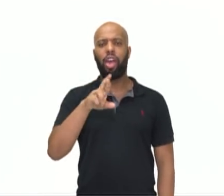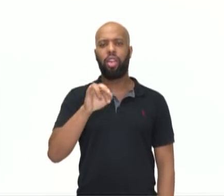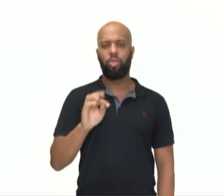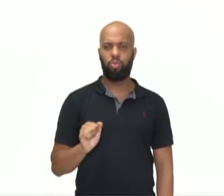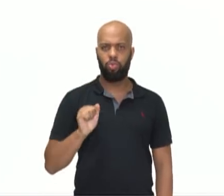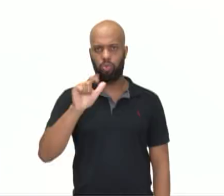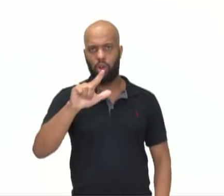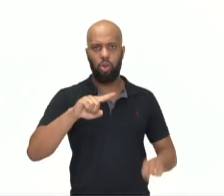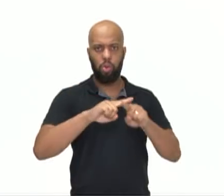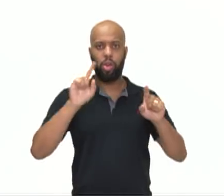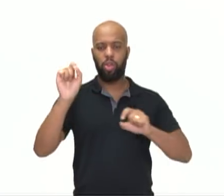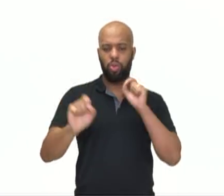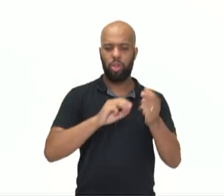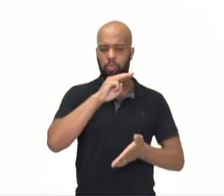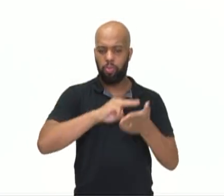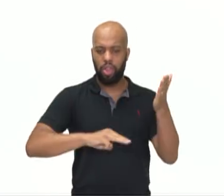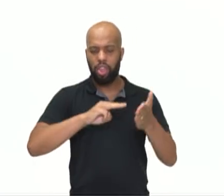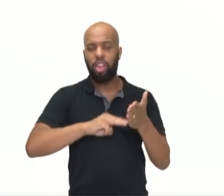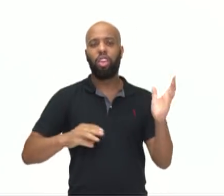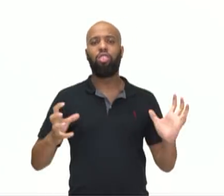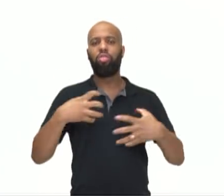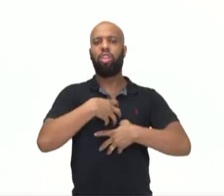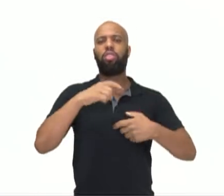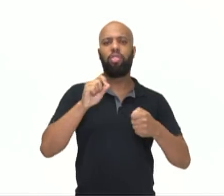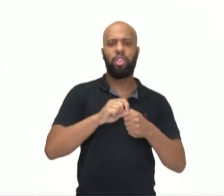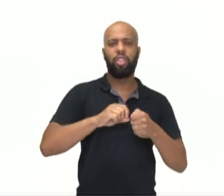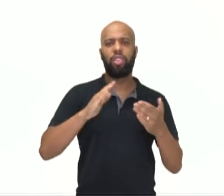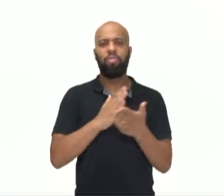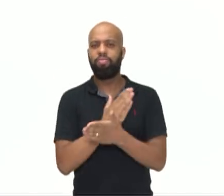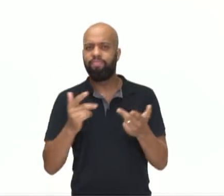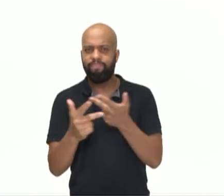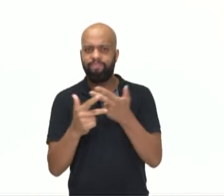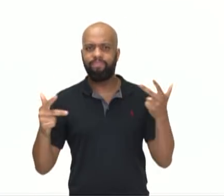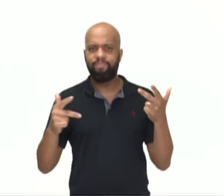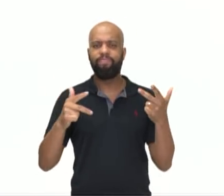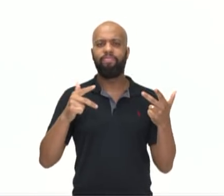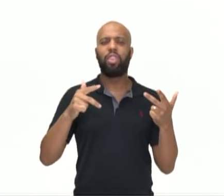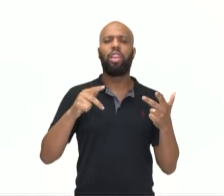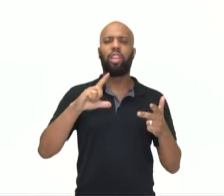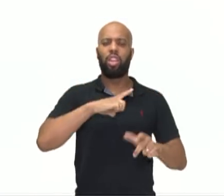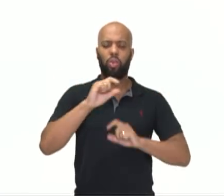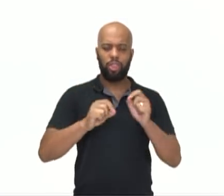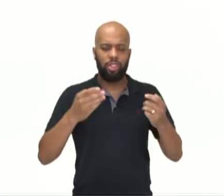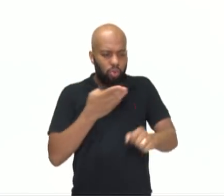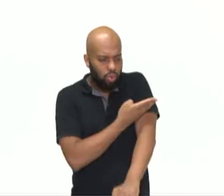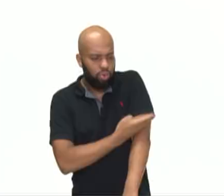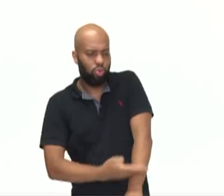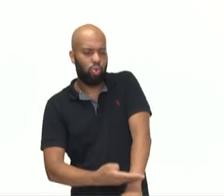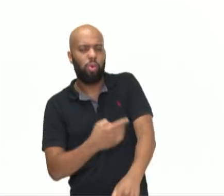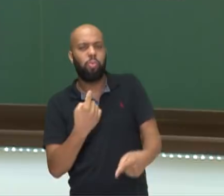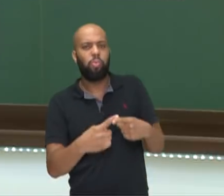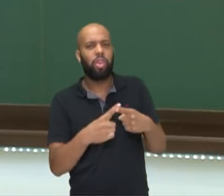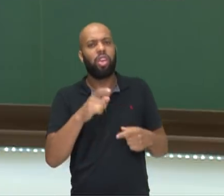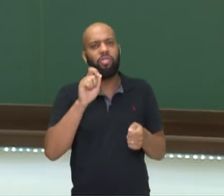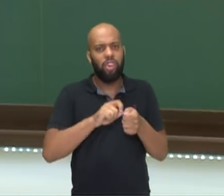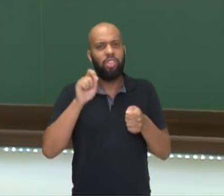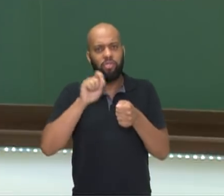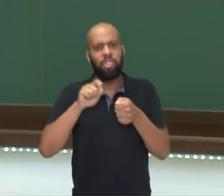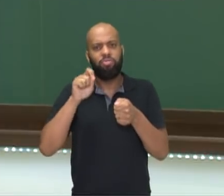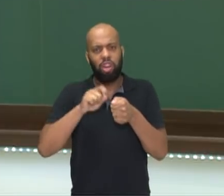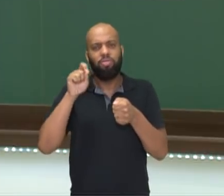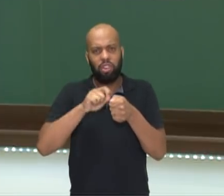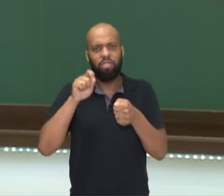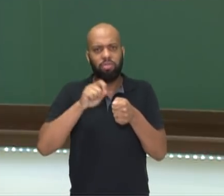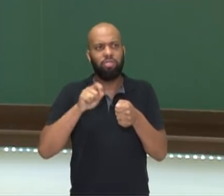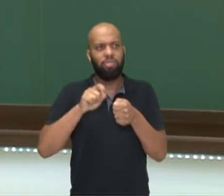são métodos, formas de se fazer as coisas que se tornam automáticas, viram um hábito, de tanto que eu faço